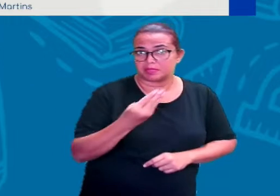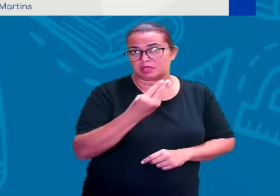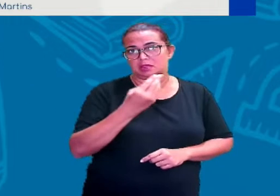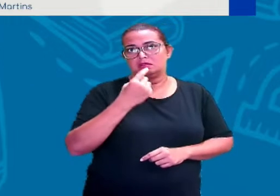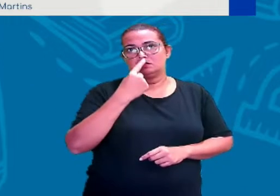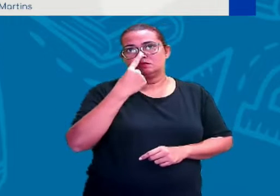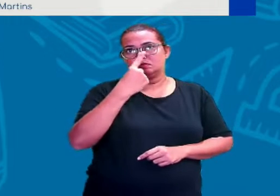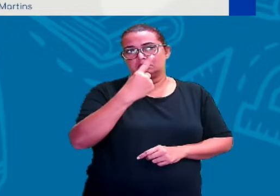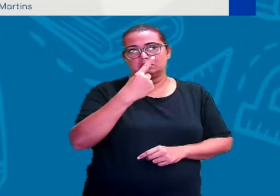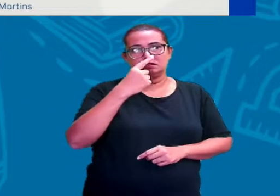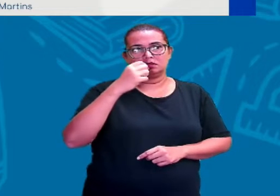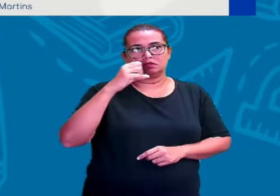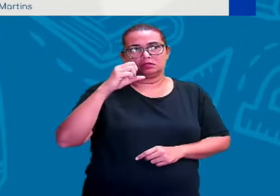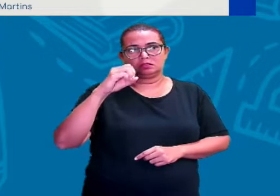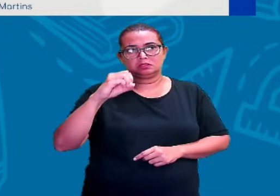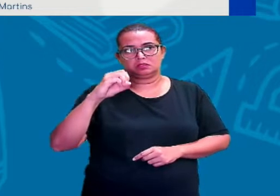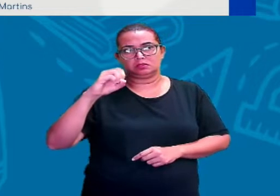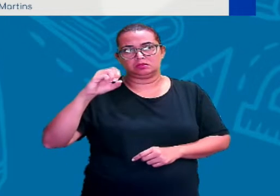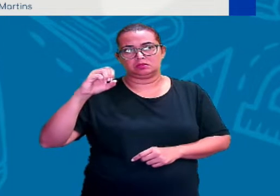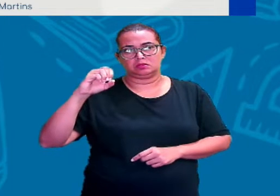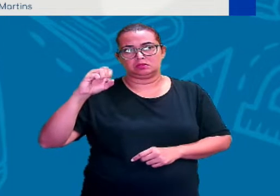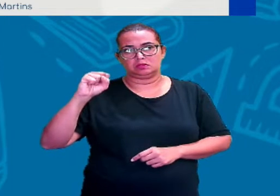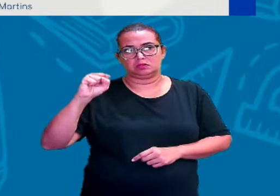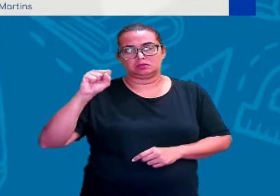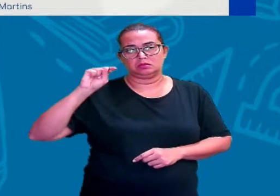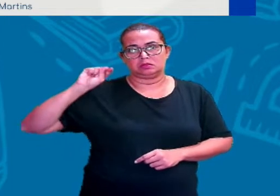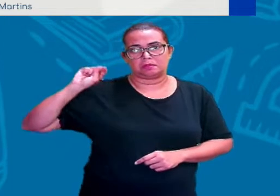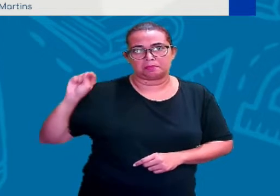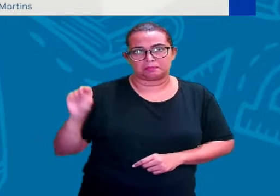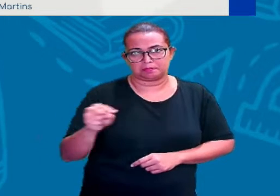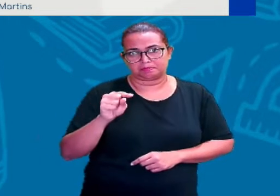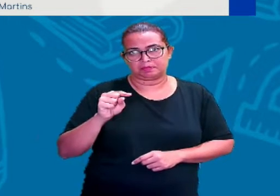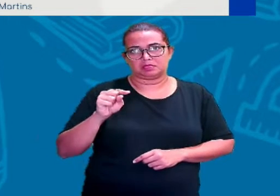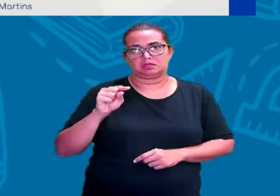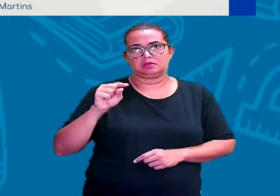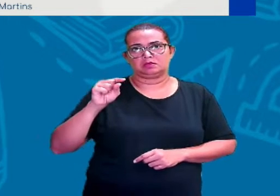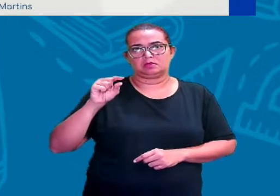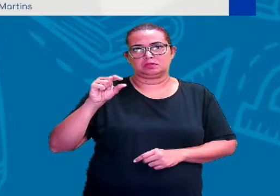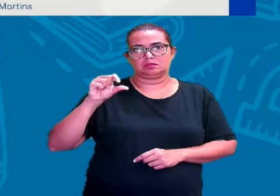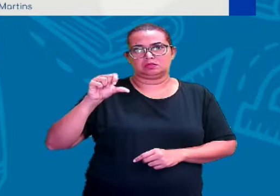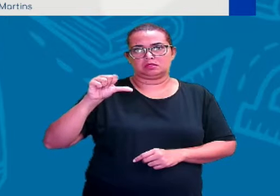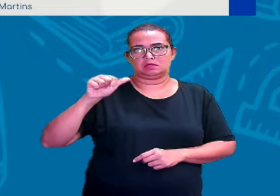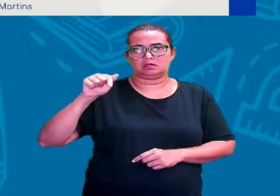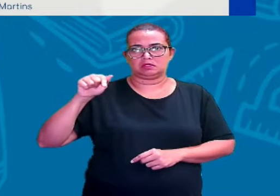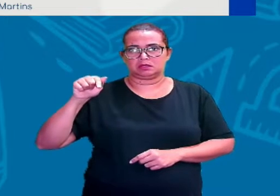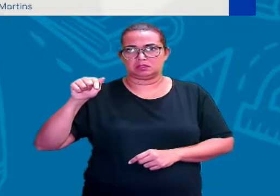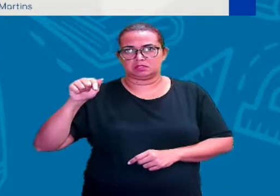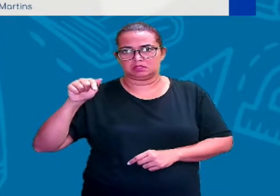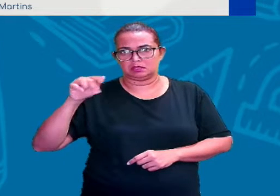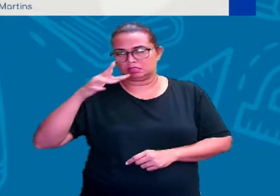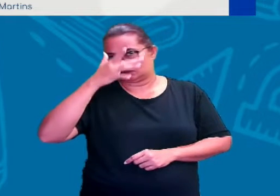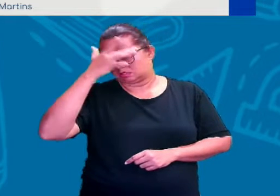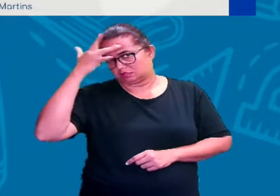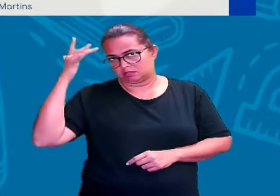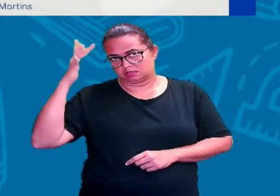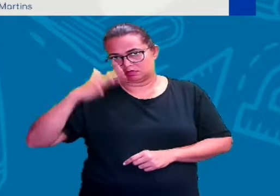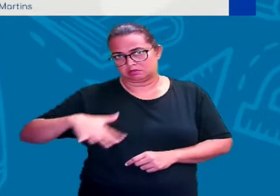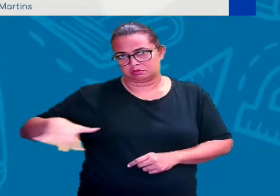108.970 pessoas, tá? E aí o reconhecimento dessa população